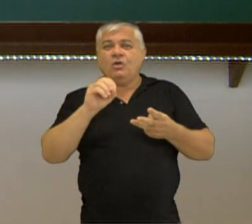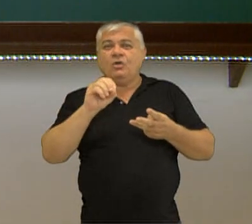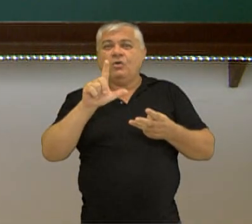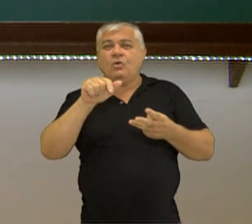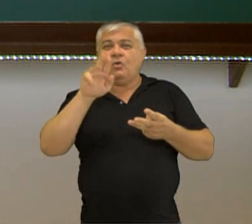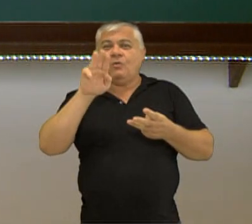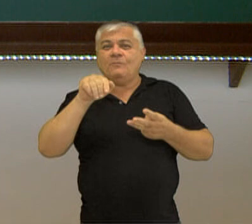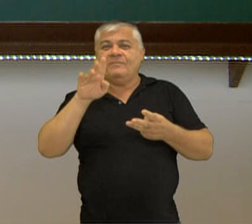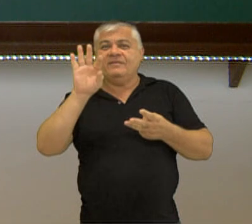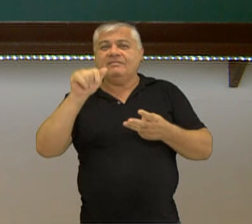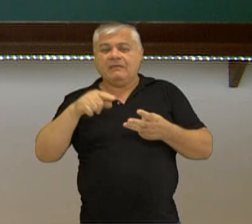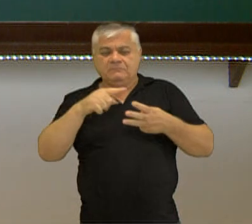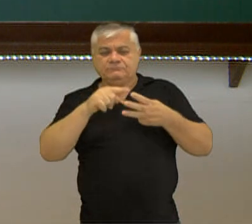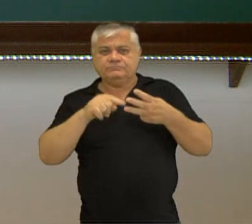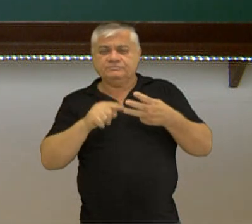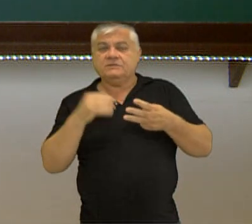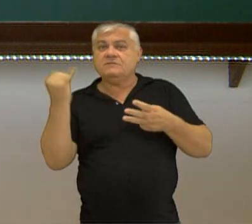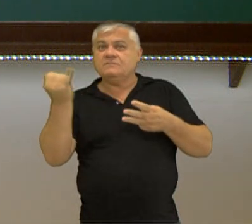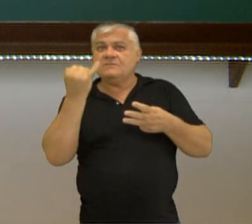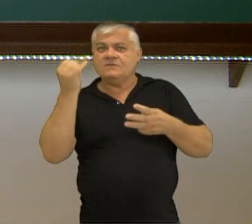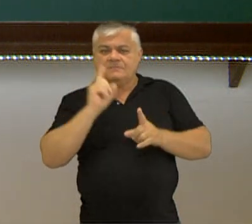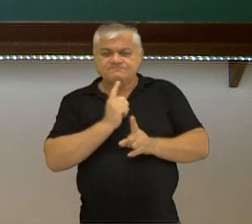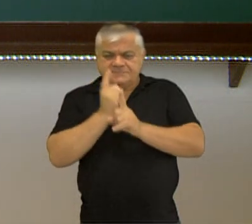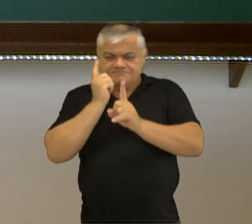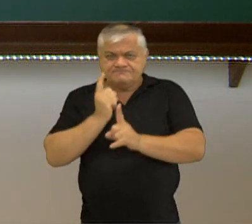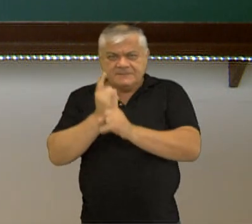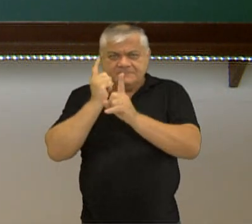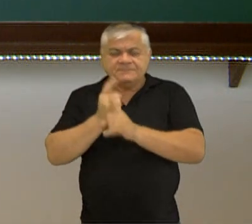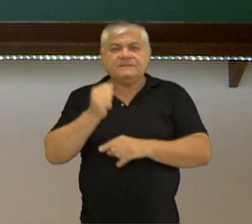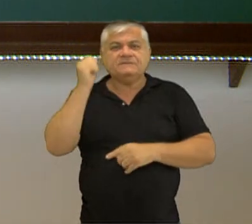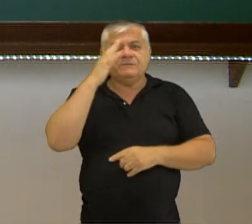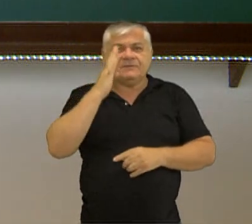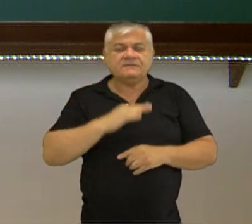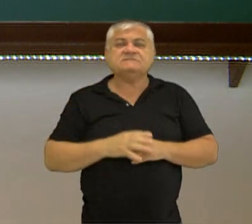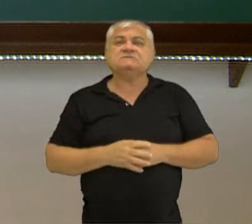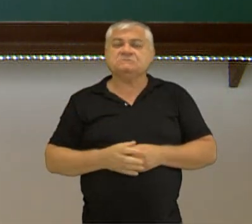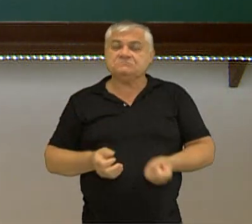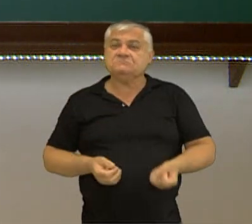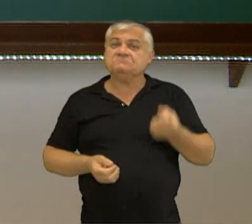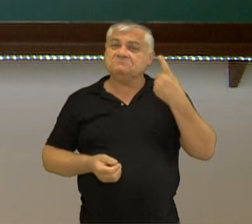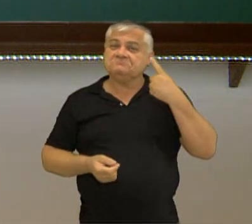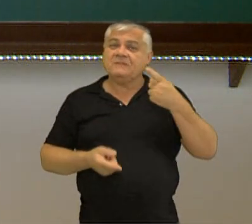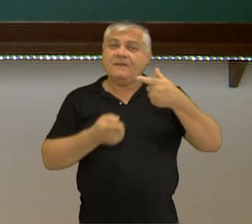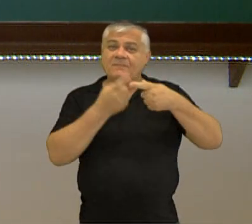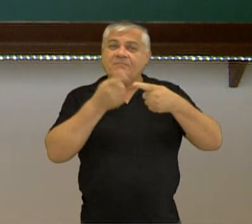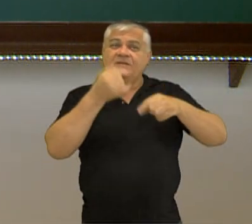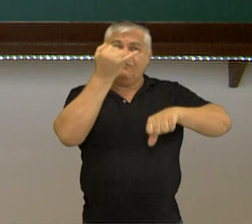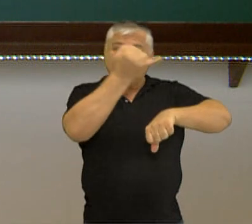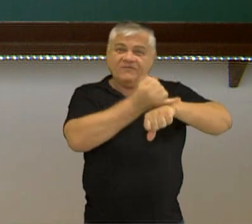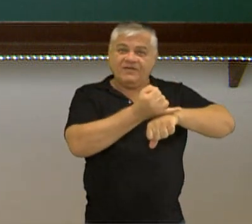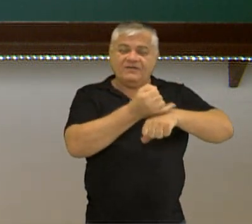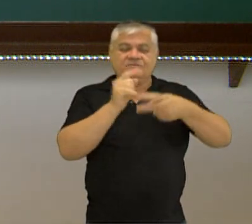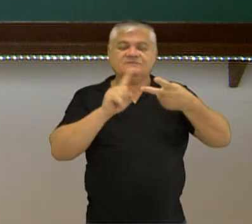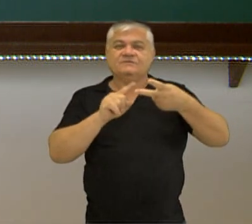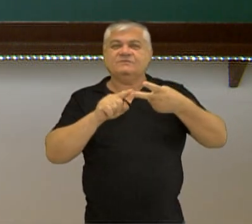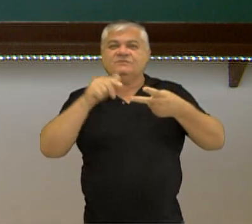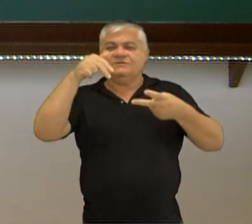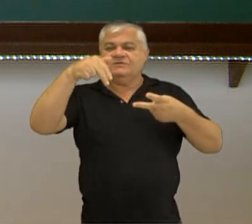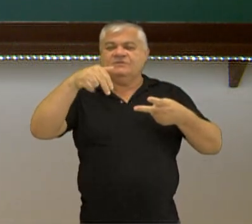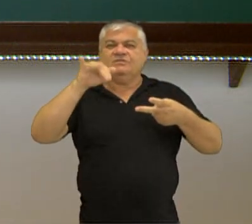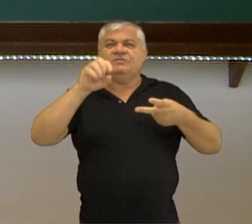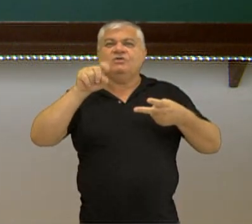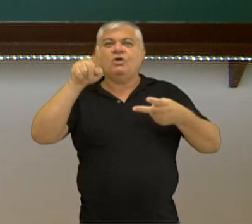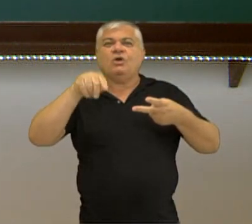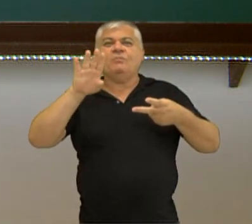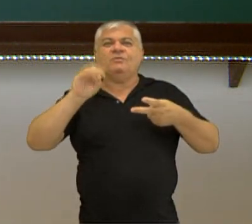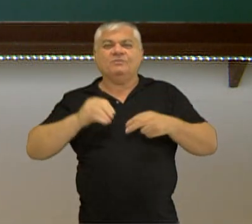nossa atividade comercial. Olha que interessante, vimos o ferro e agora tivemos o contato com o nióbio. Aqui eu tenho alguns